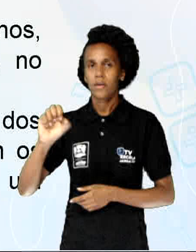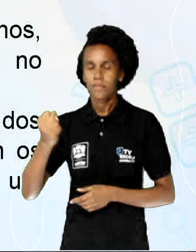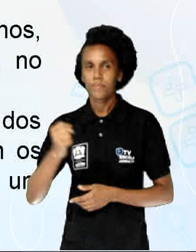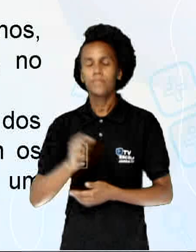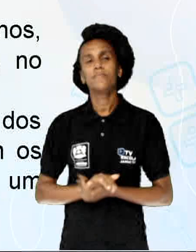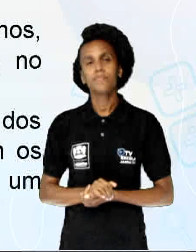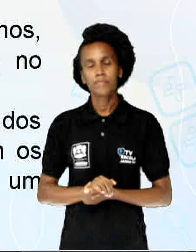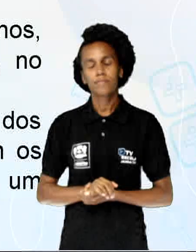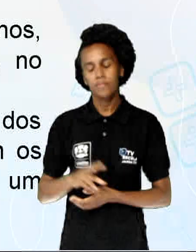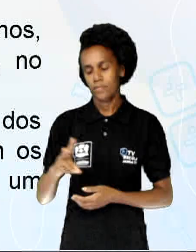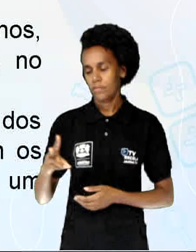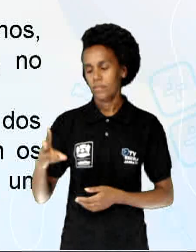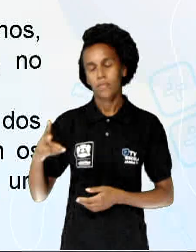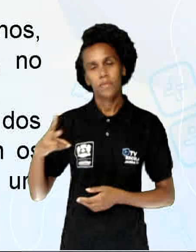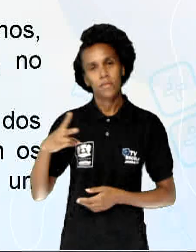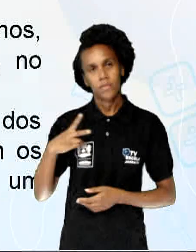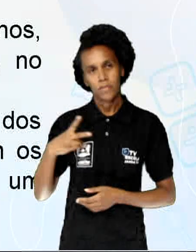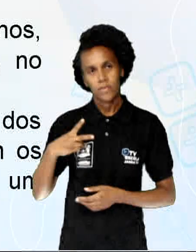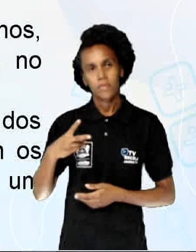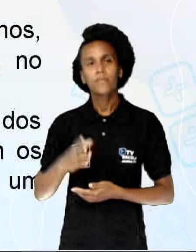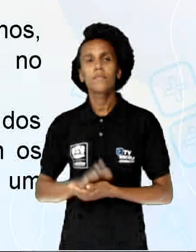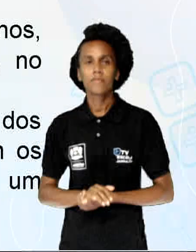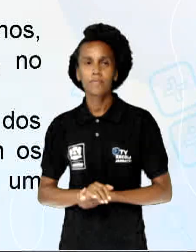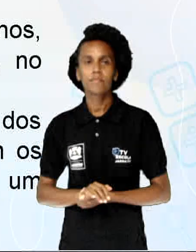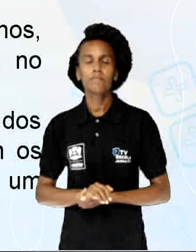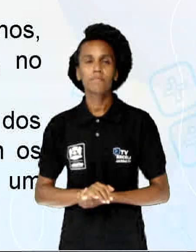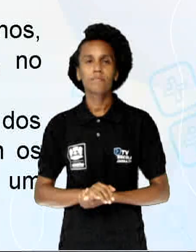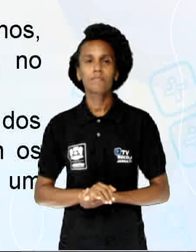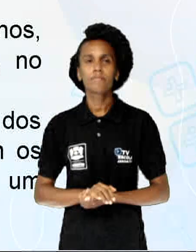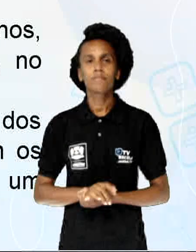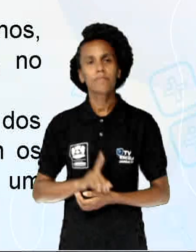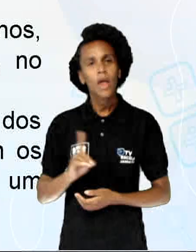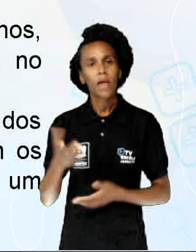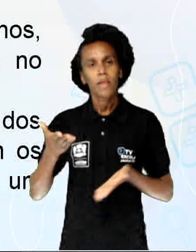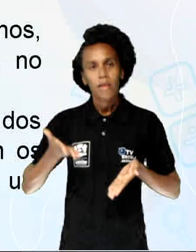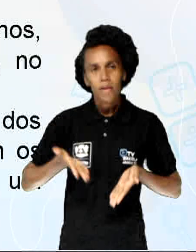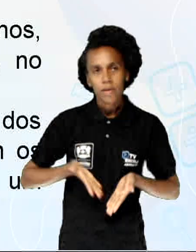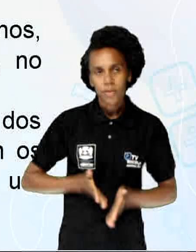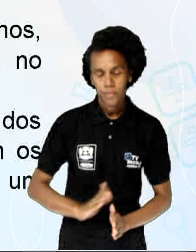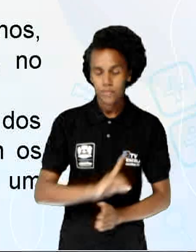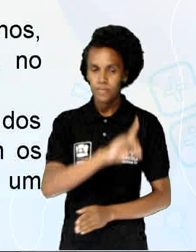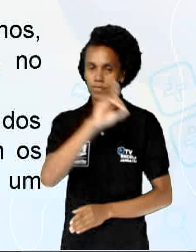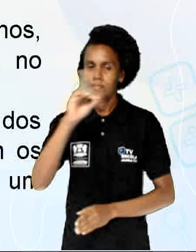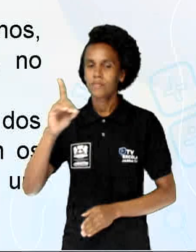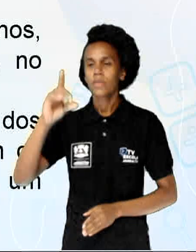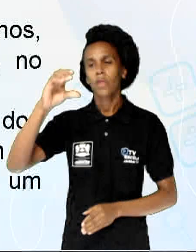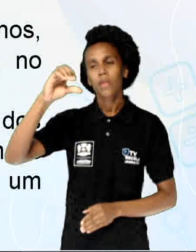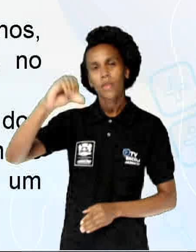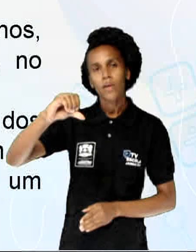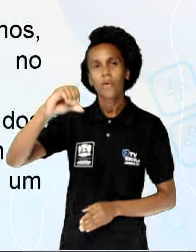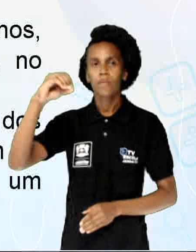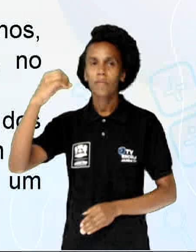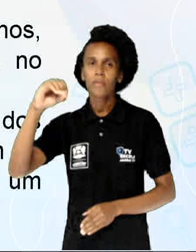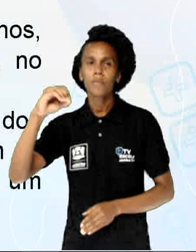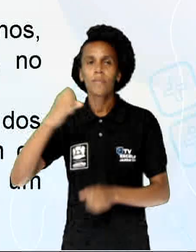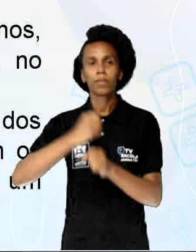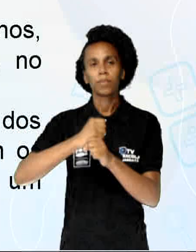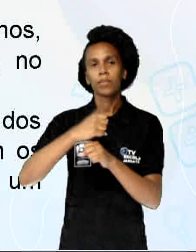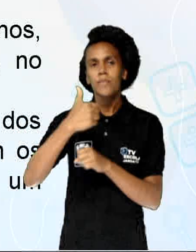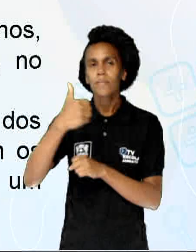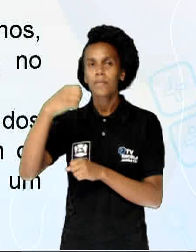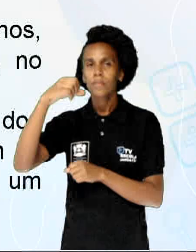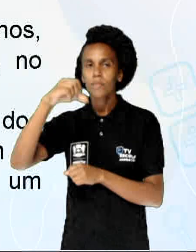Marcos Vinícius da Cruz de Melo Moraes nasceu em 9 de outubro de 1913 no Rio de